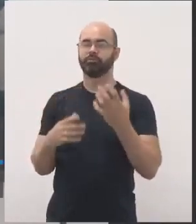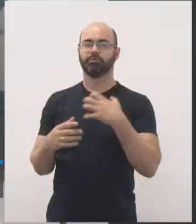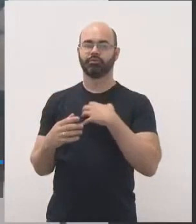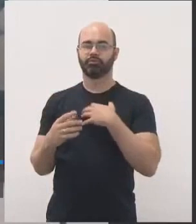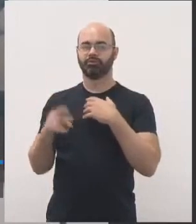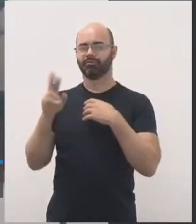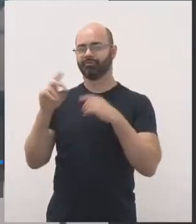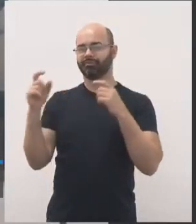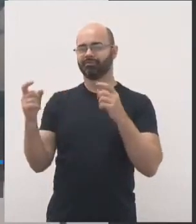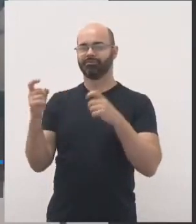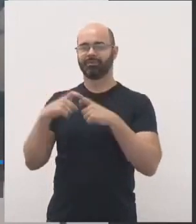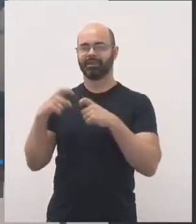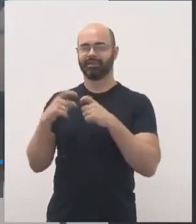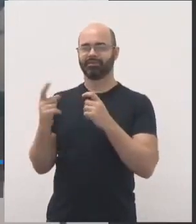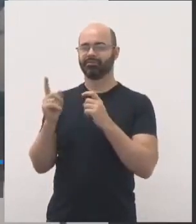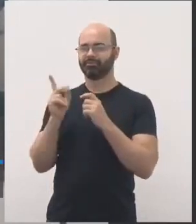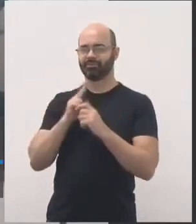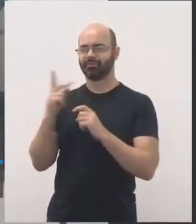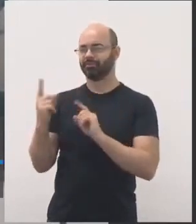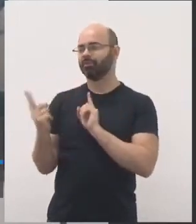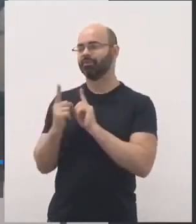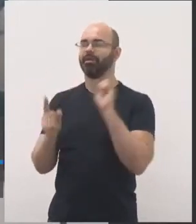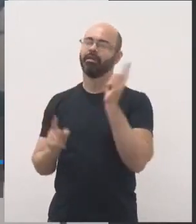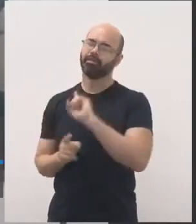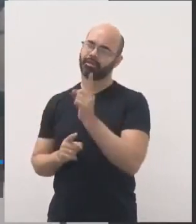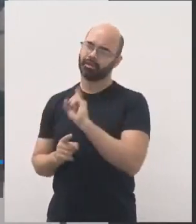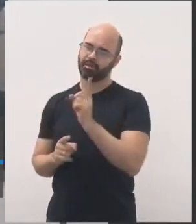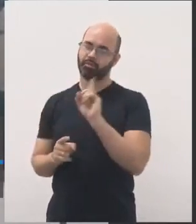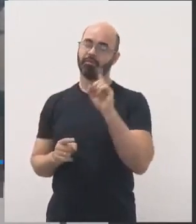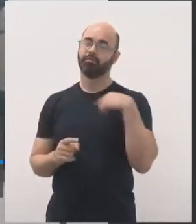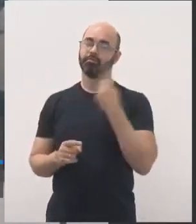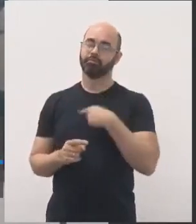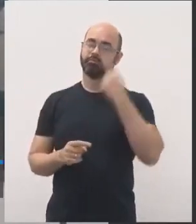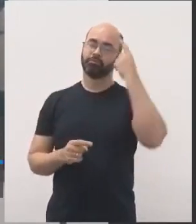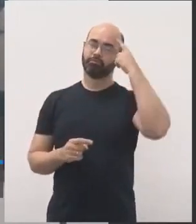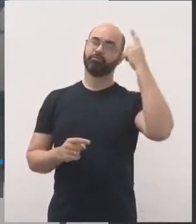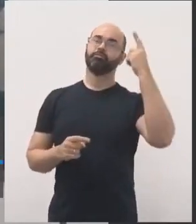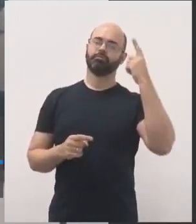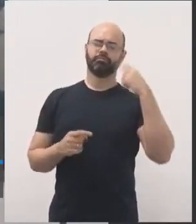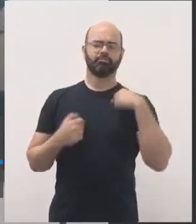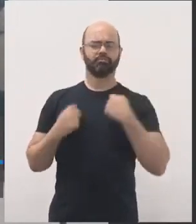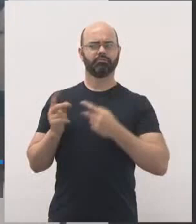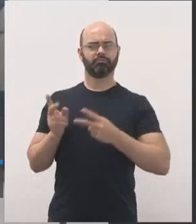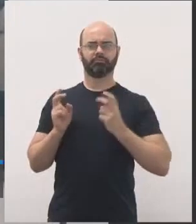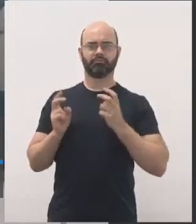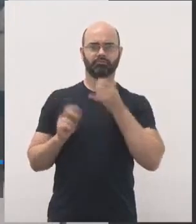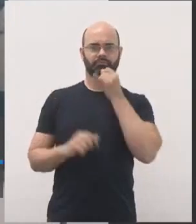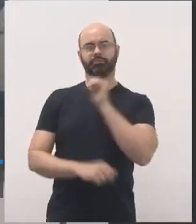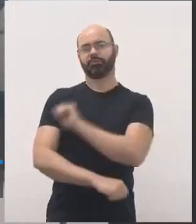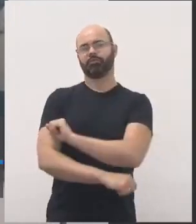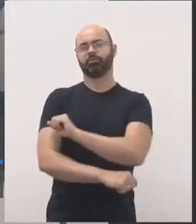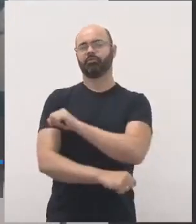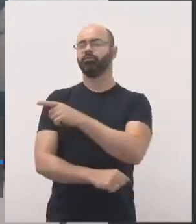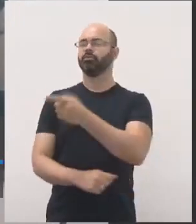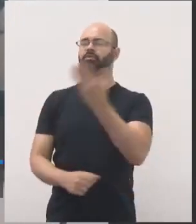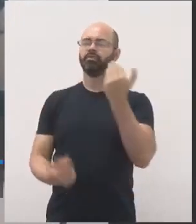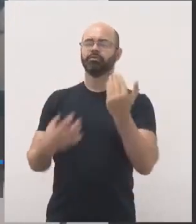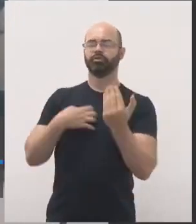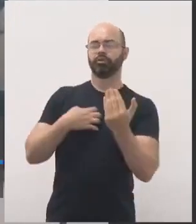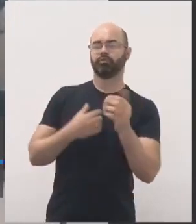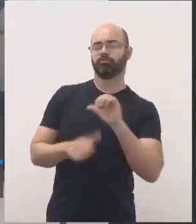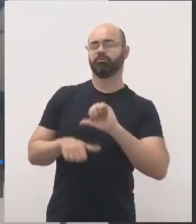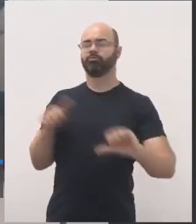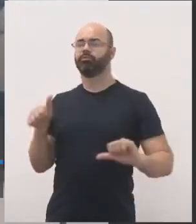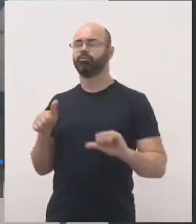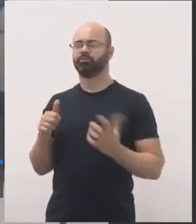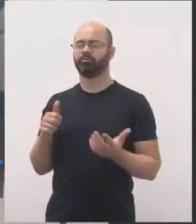tá? A gente vai ter apenas a ideia de, poxa, eu estou identificando que esse estudante que era assim, agora está assado. O que